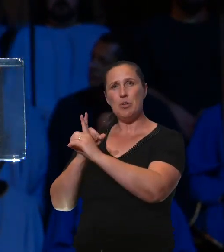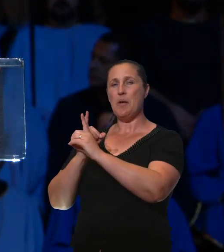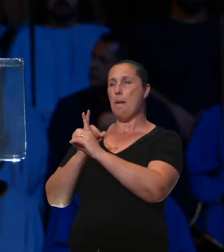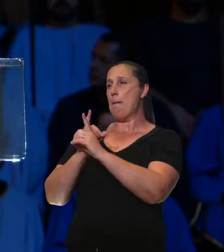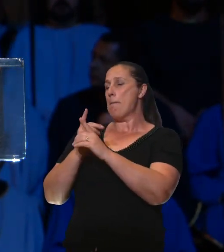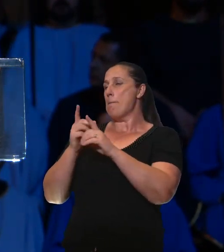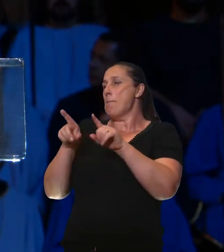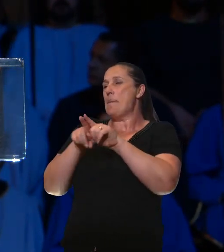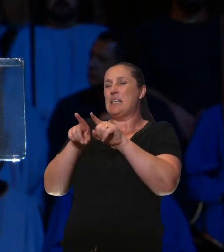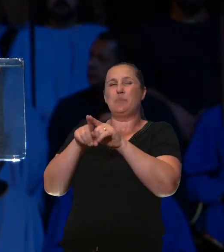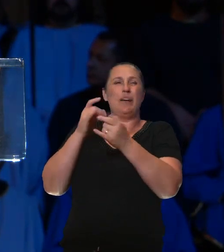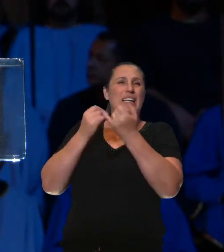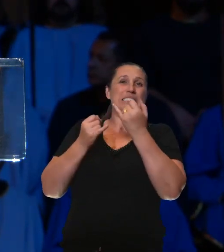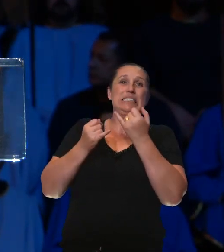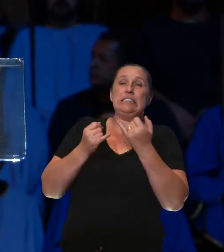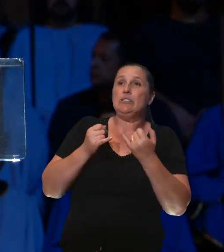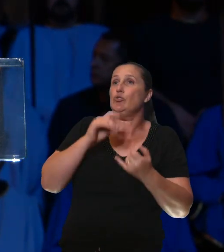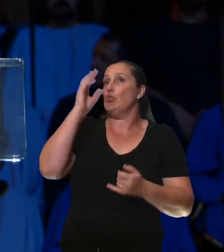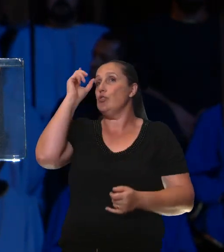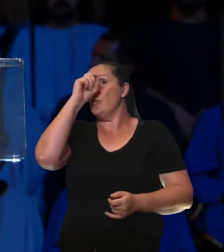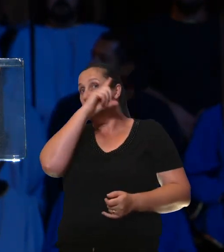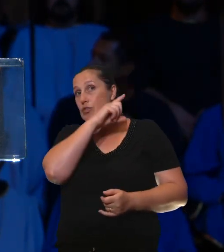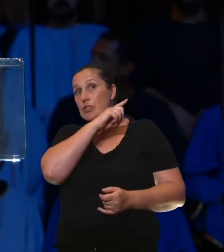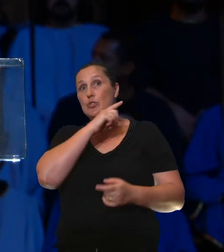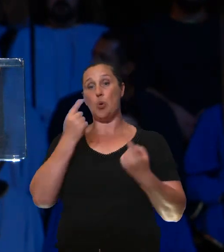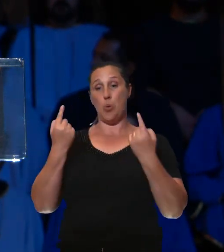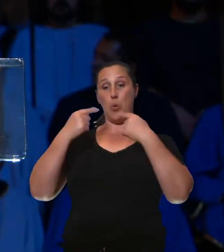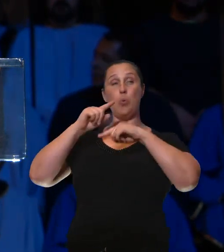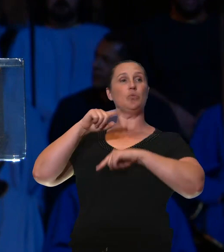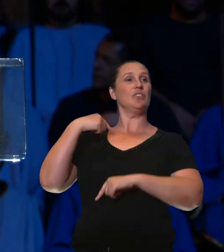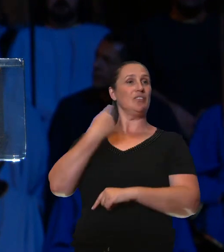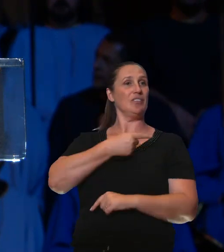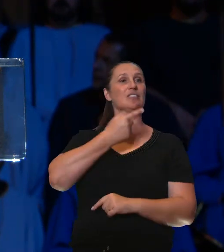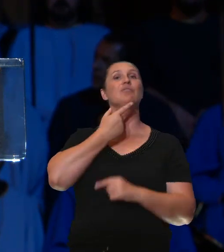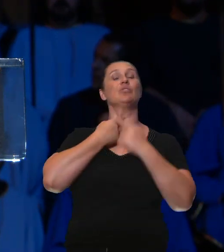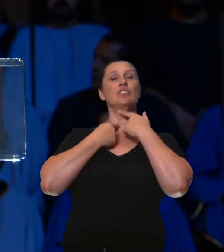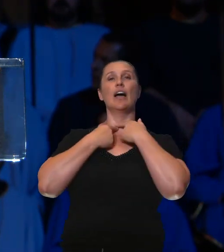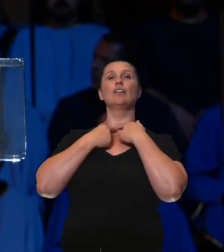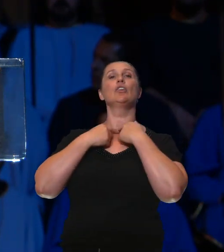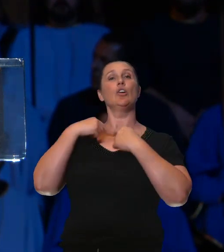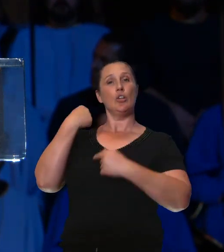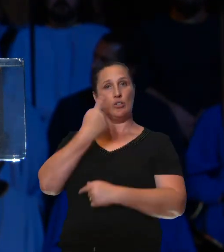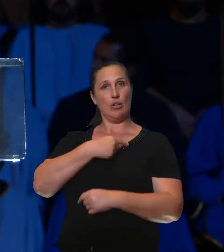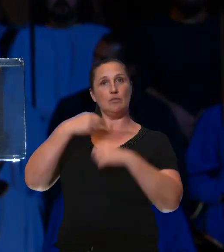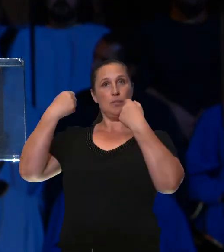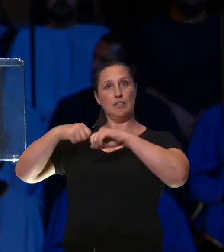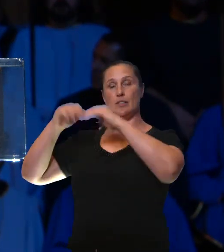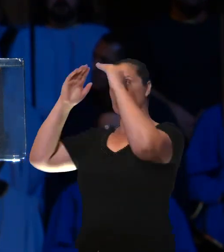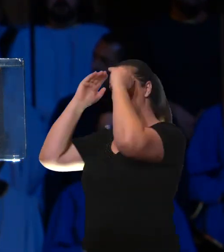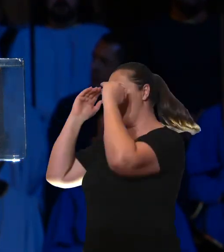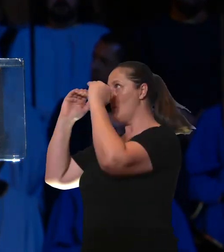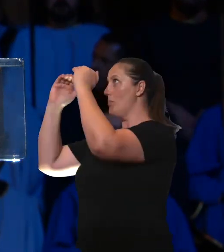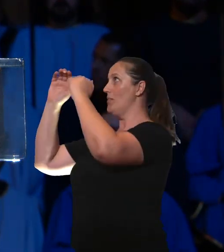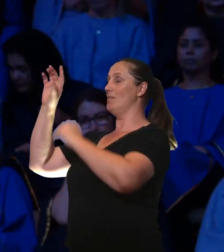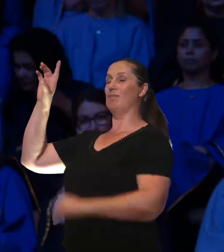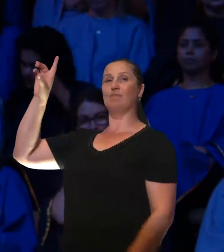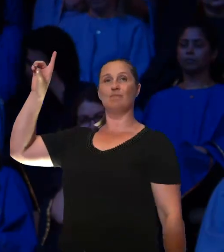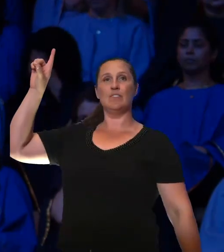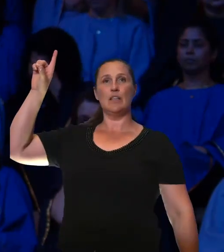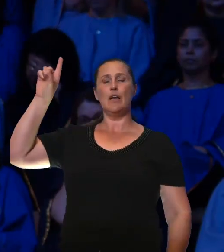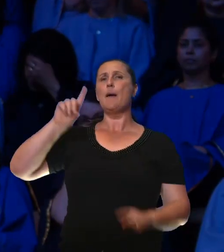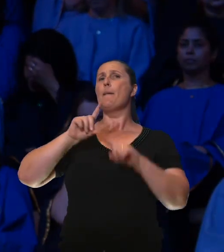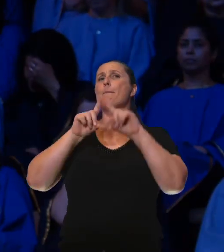sentido, mesmo quando é contra a nossa vontade, nós obedecemos ao Senhor. Mas